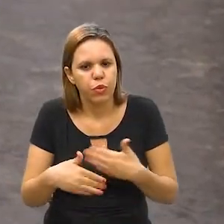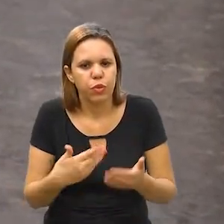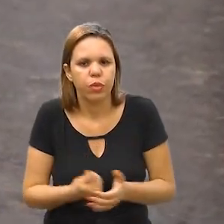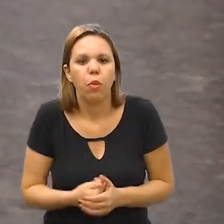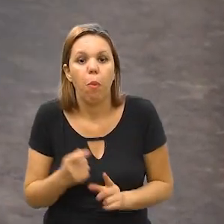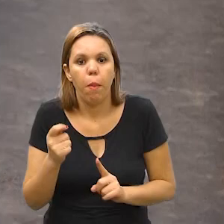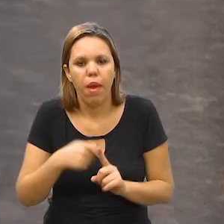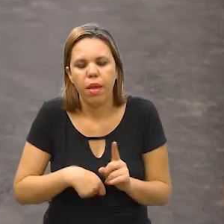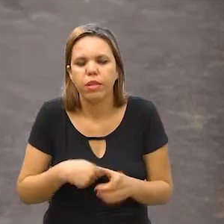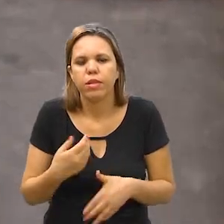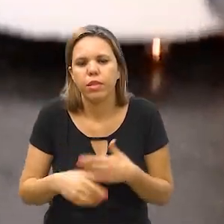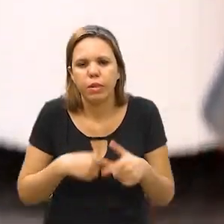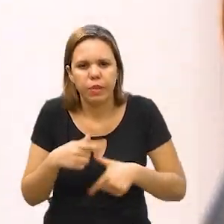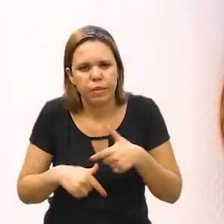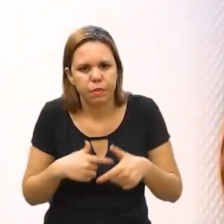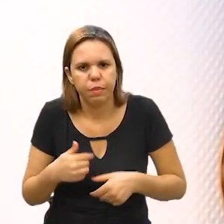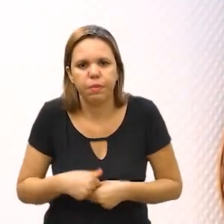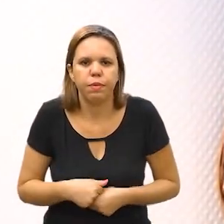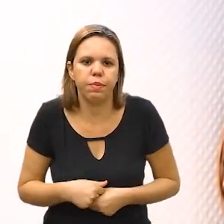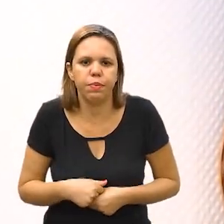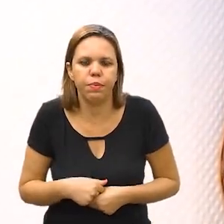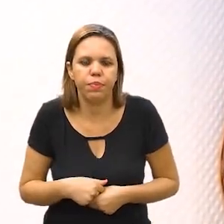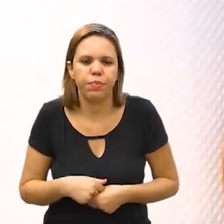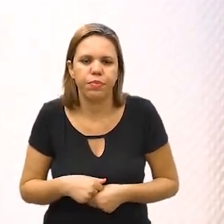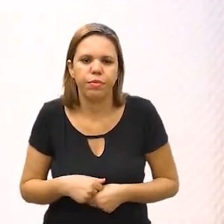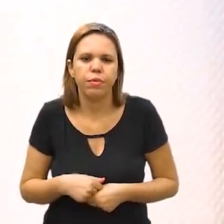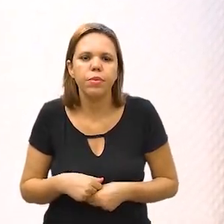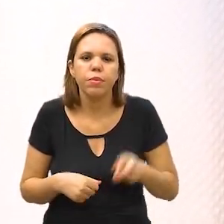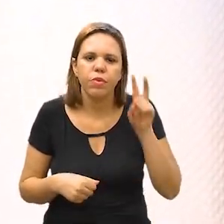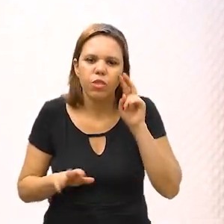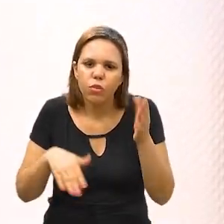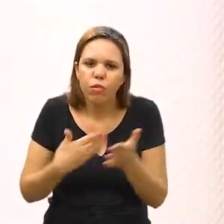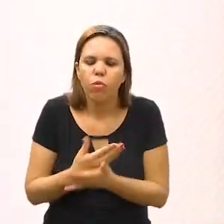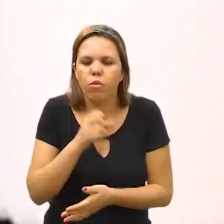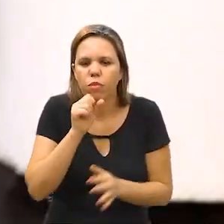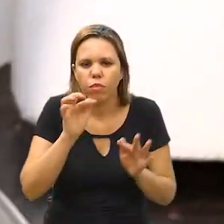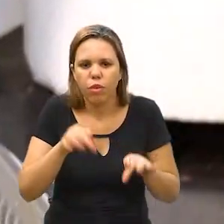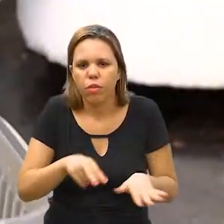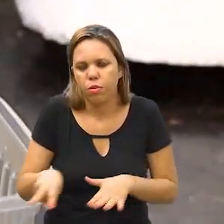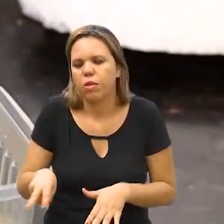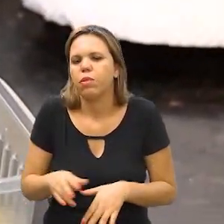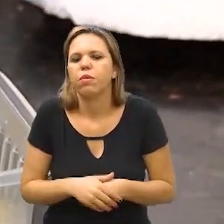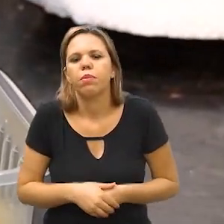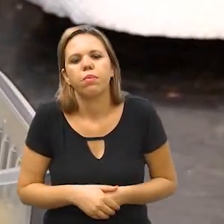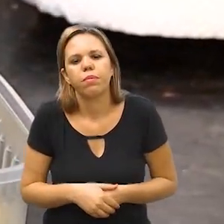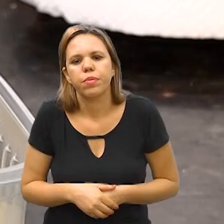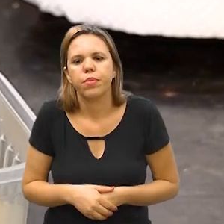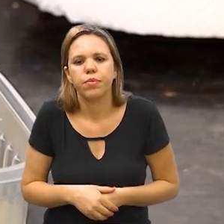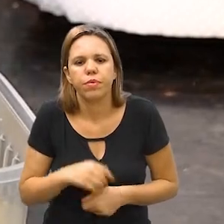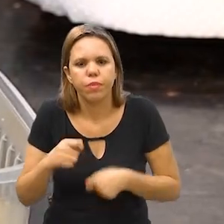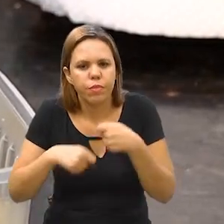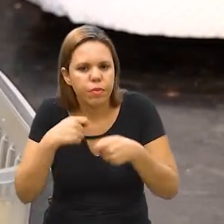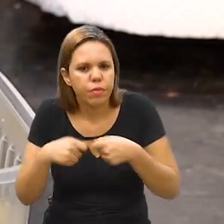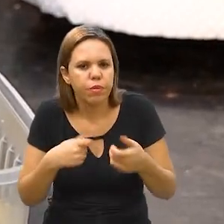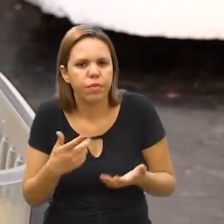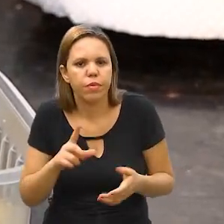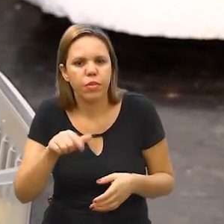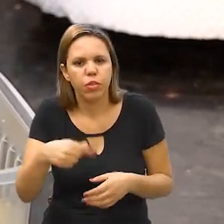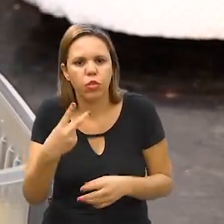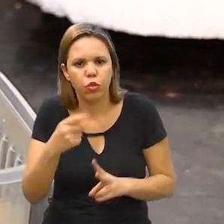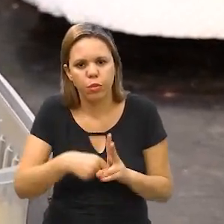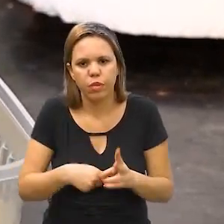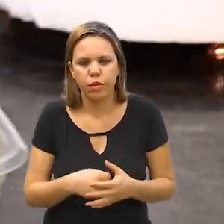em um mês, né? Trabalhando no meu trabalho de segunda a sábado e final de semana nas marmitas. E aí depois de